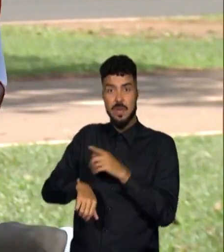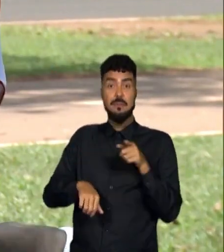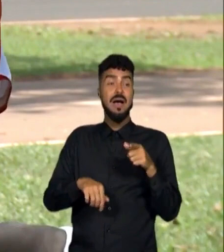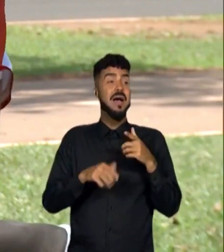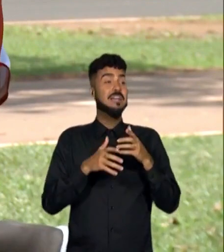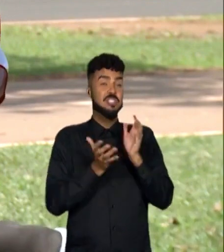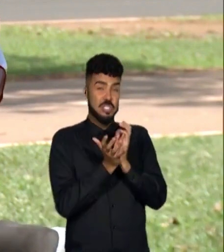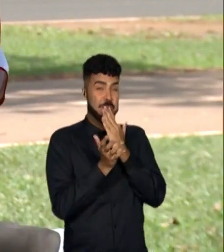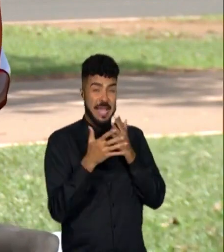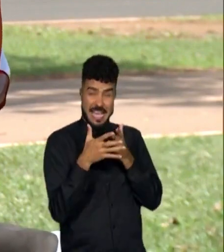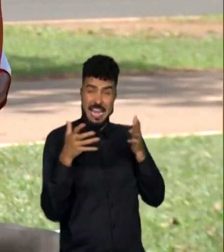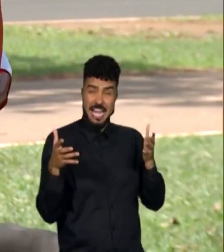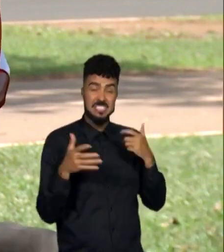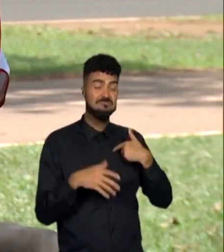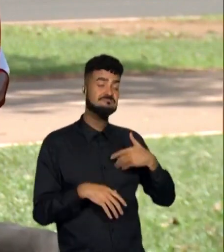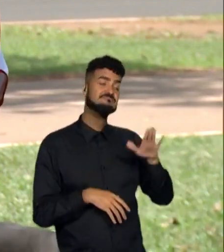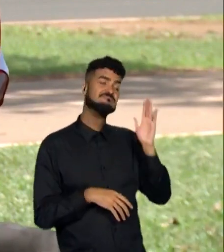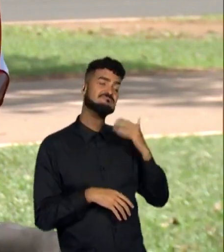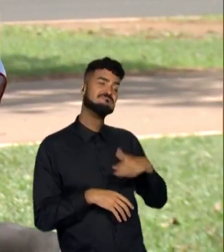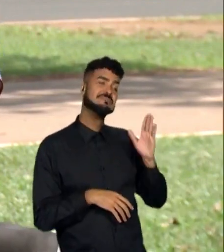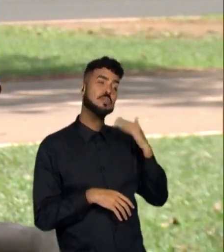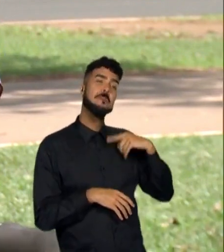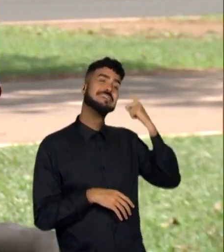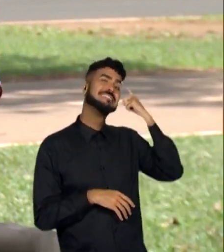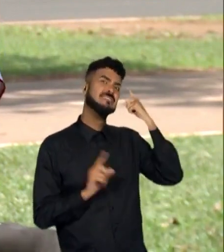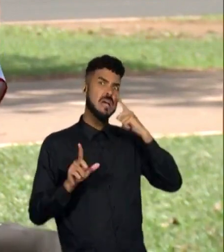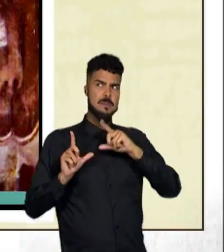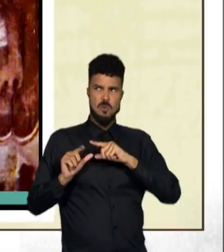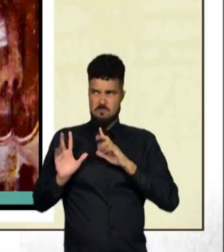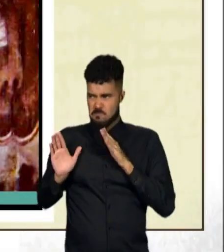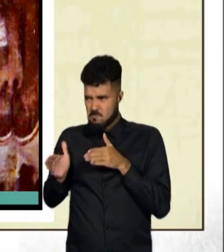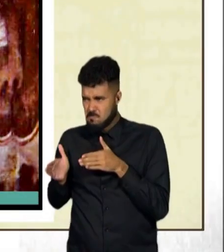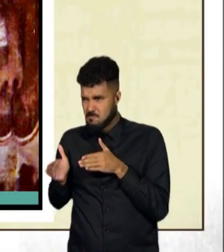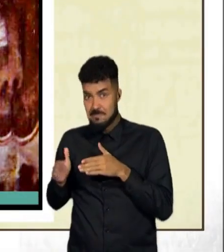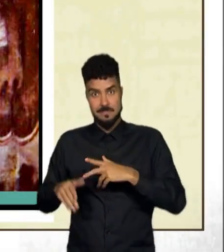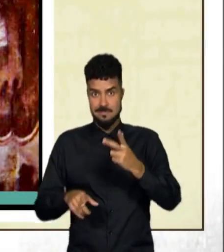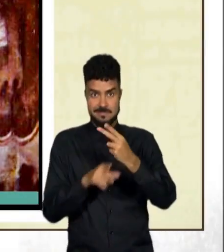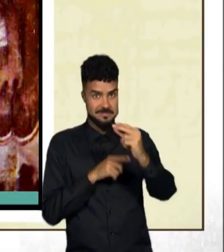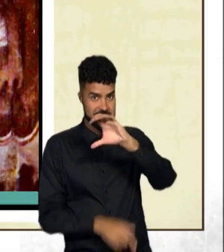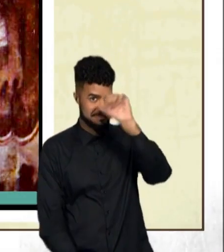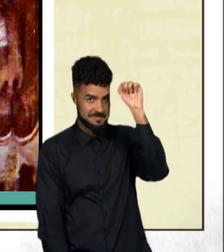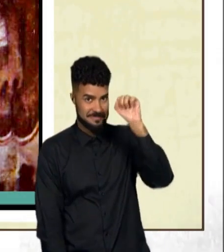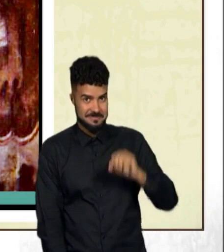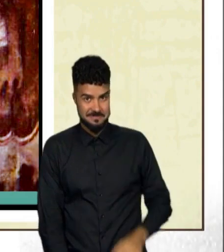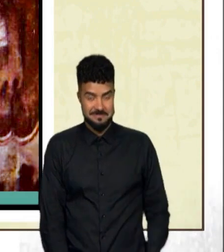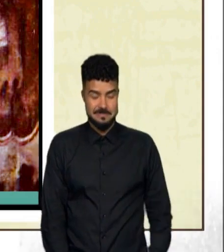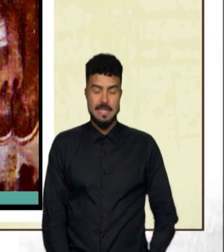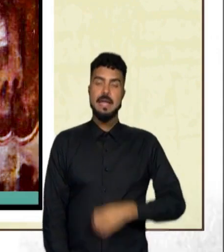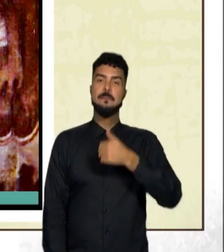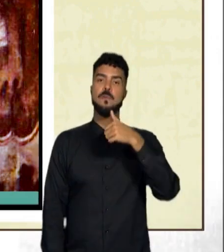exigir do seu jogador a partir do profissionalismo, e o Bangu ganhou esse campeonato. Já em